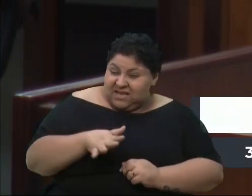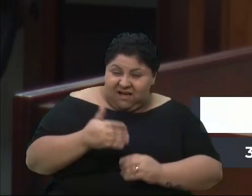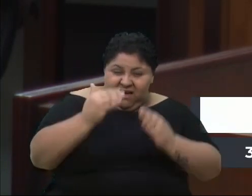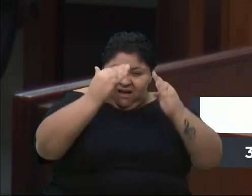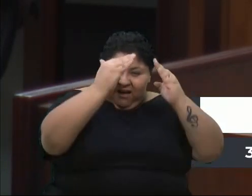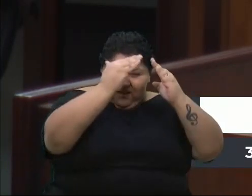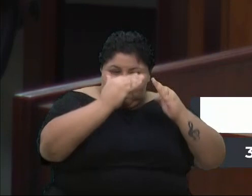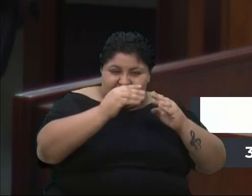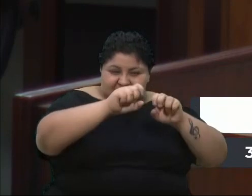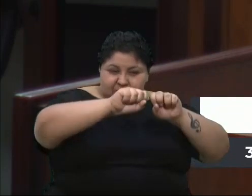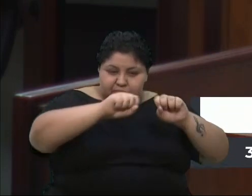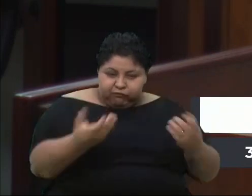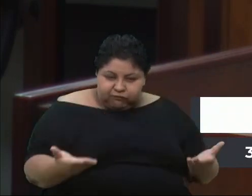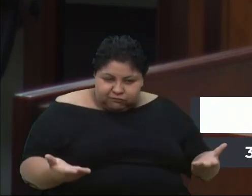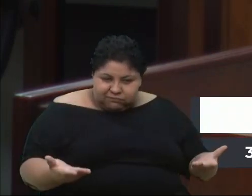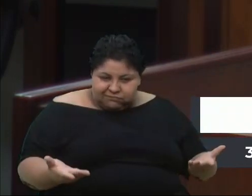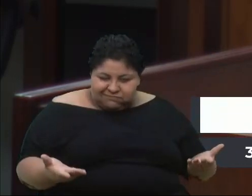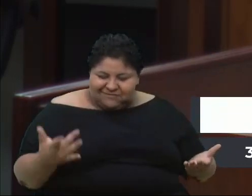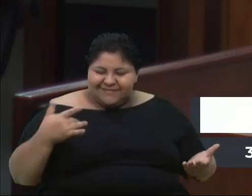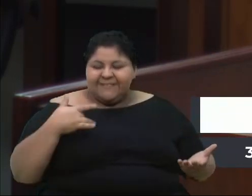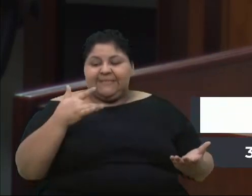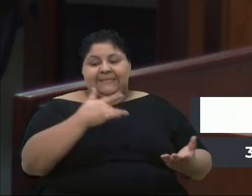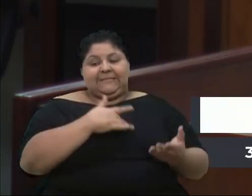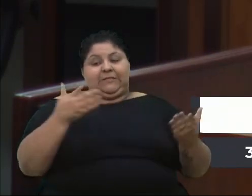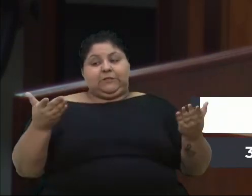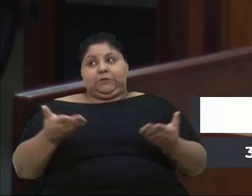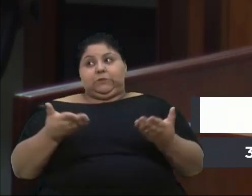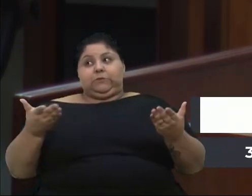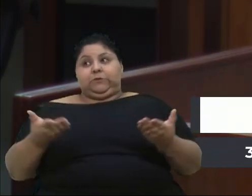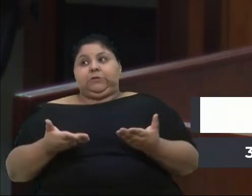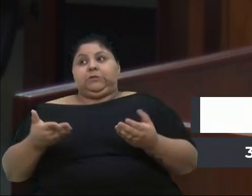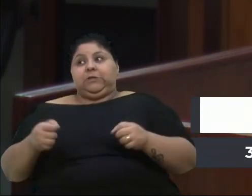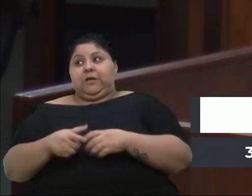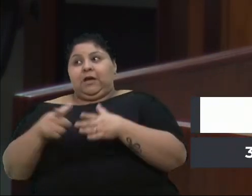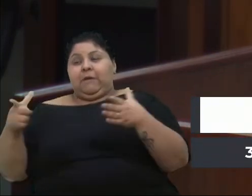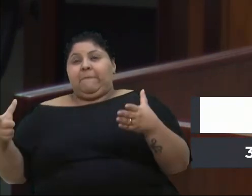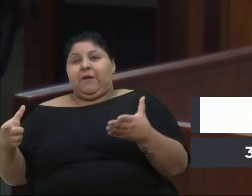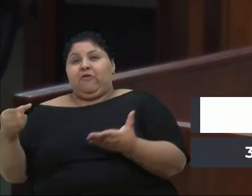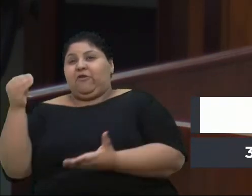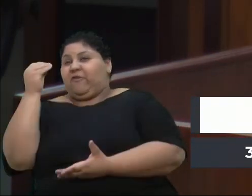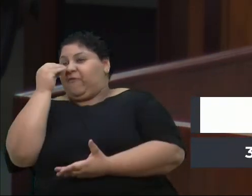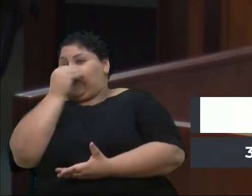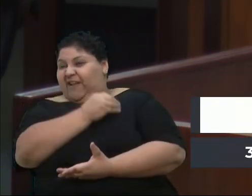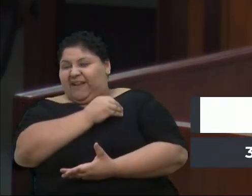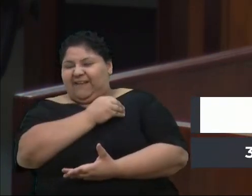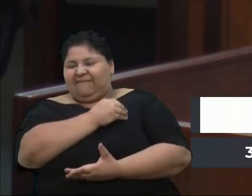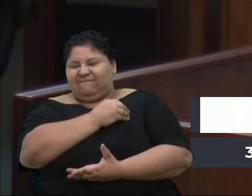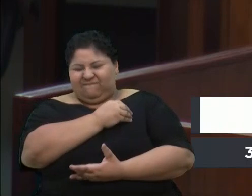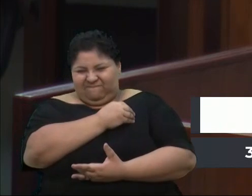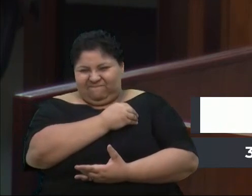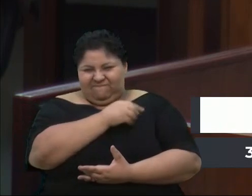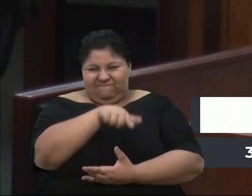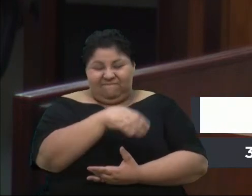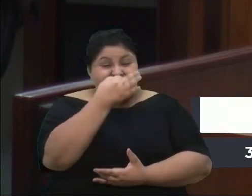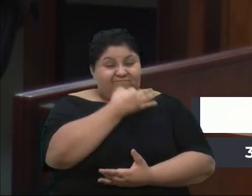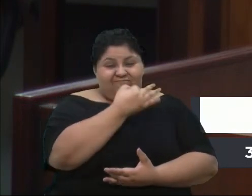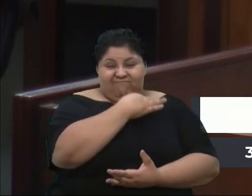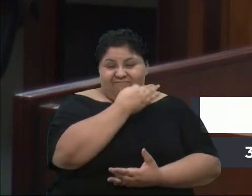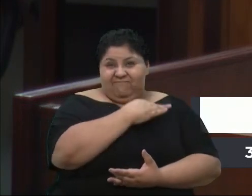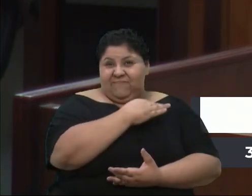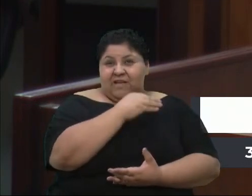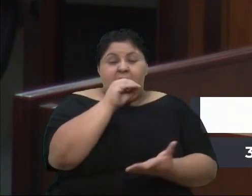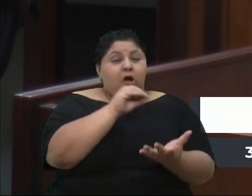caiu. E saúde hoje é o maior gargalo de Caxias do Sul. Sem saúde, o cidadão não